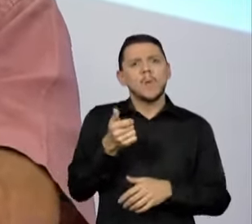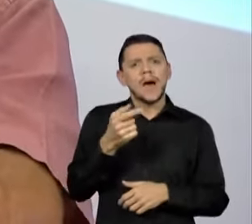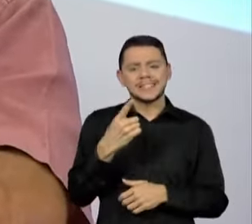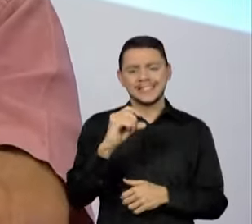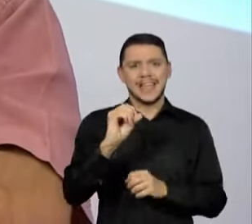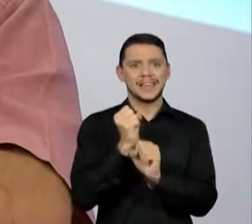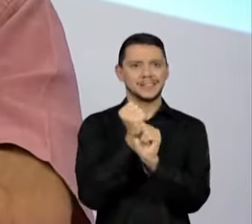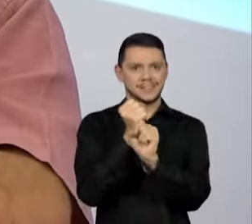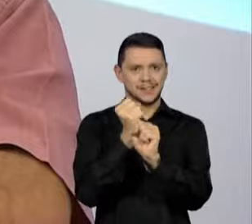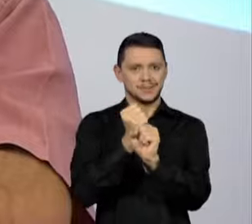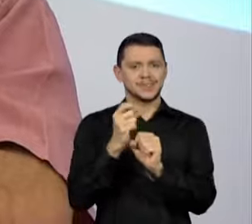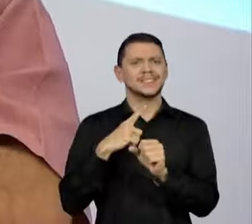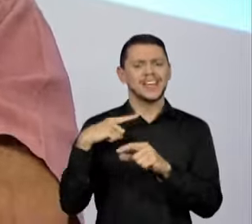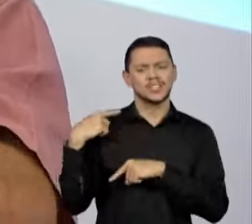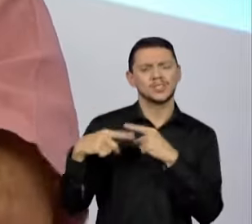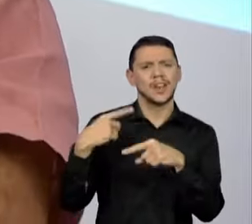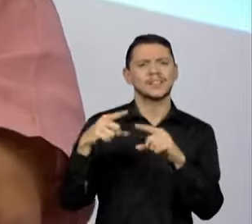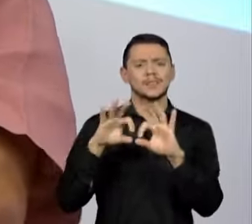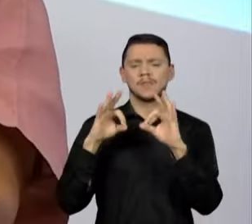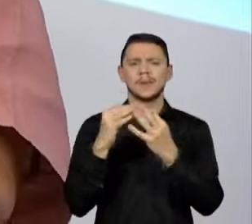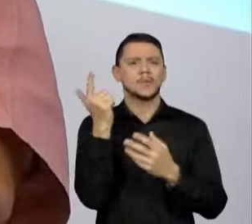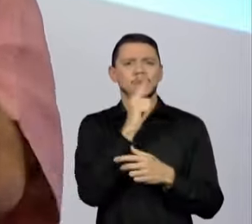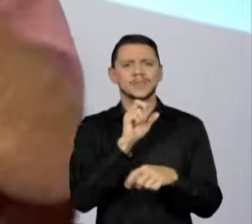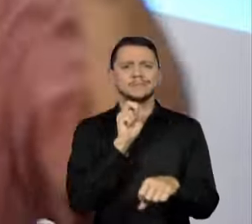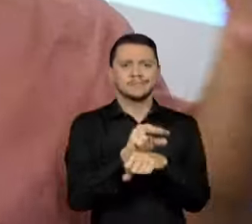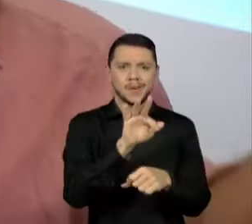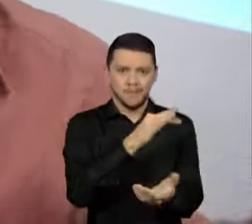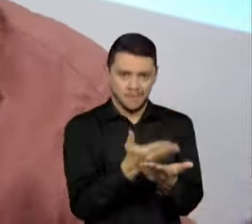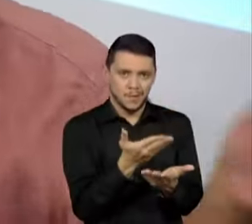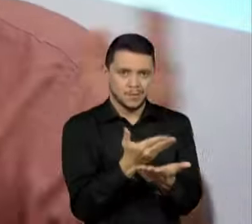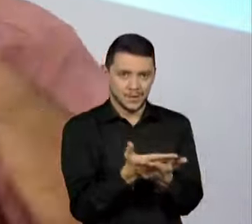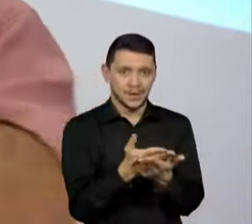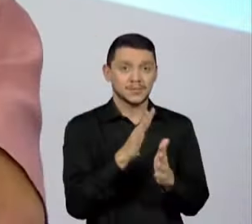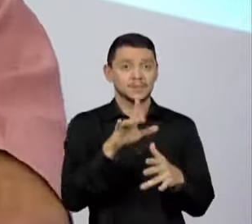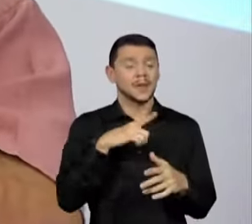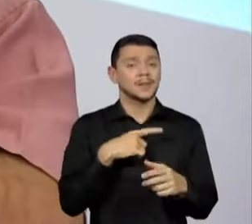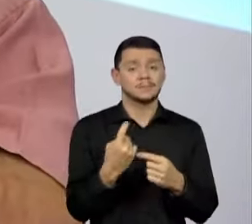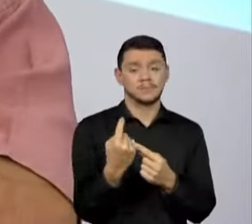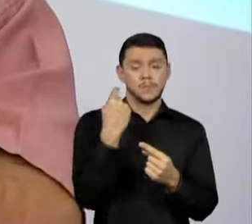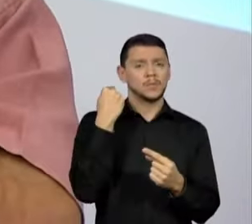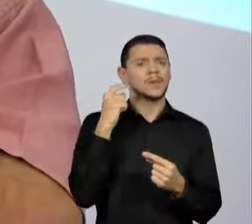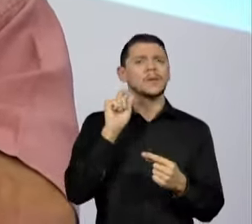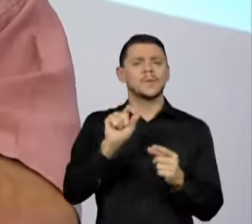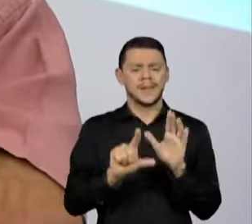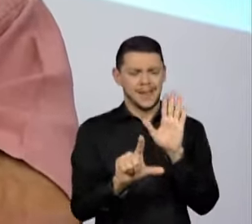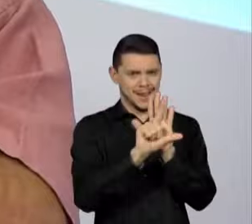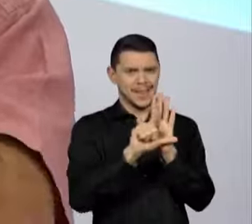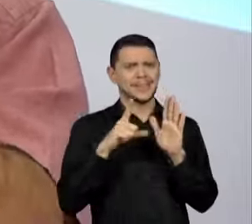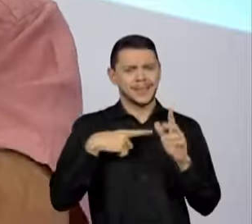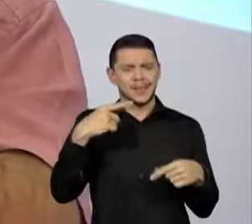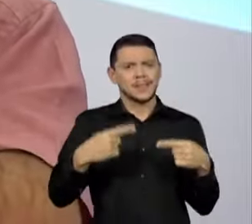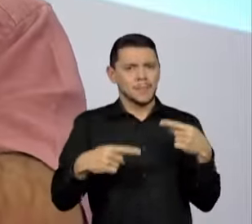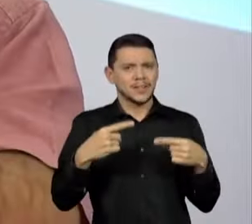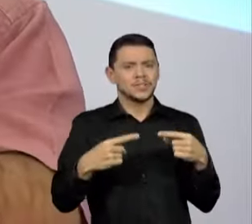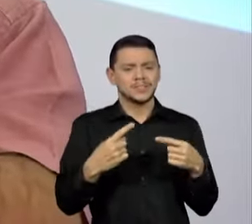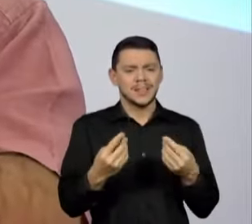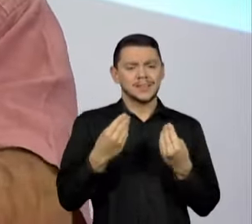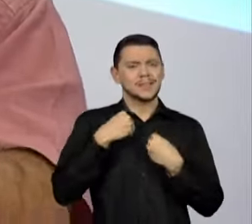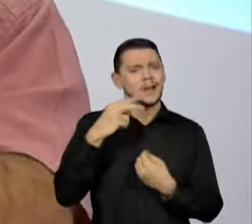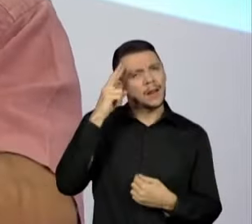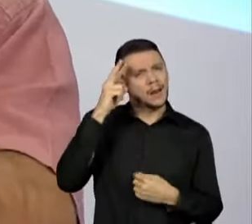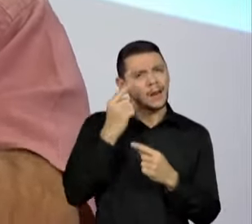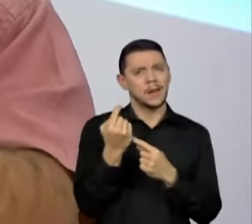a gente já começa a ter um debate que remonta um pouco ao debate lá de trás, quando a lei estava sendo discutida. Na